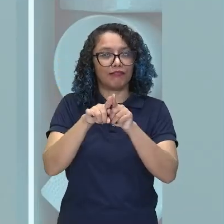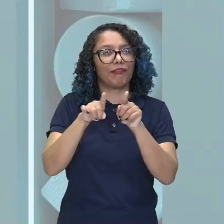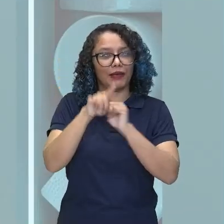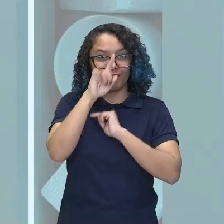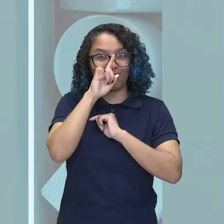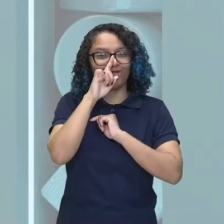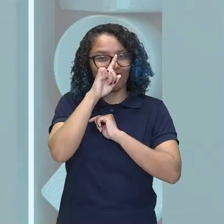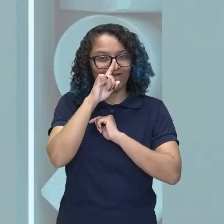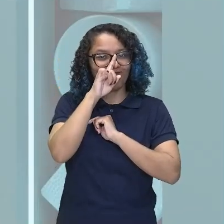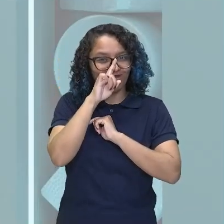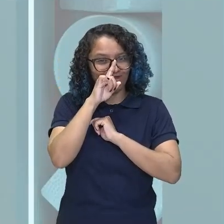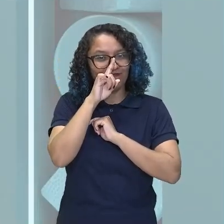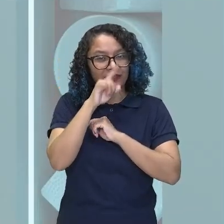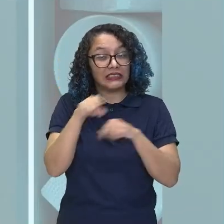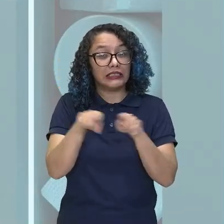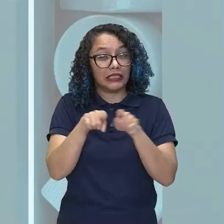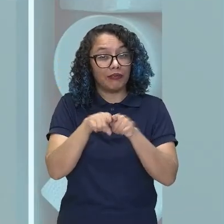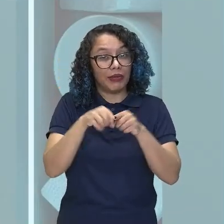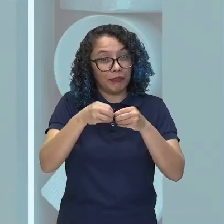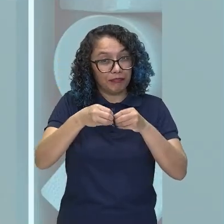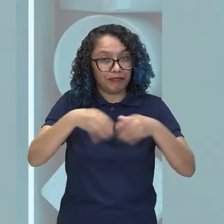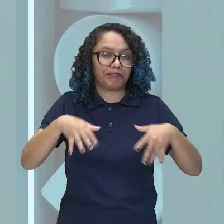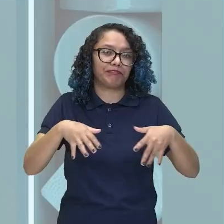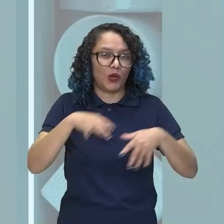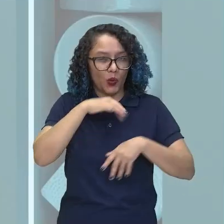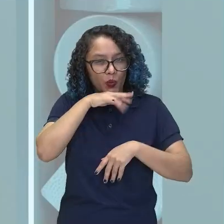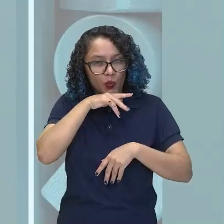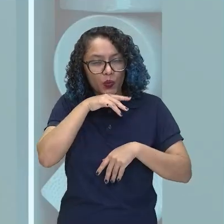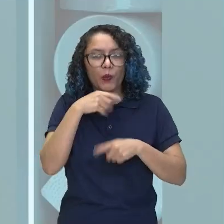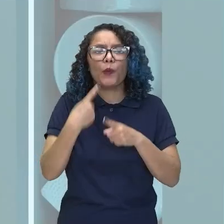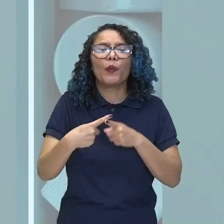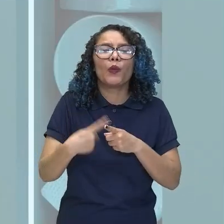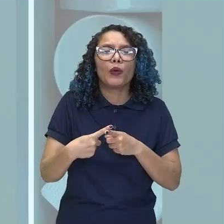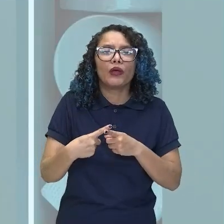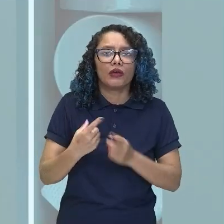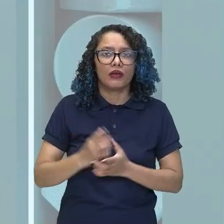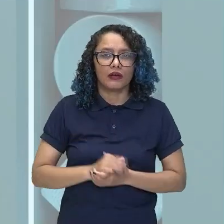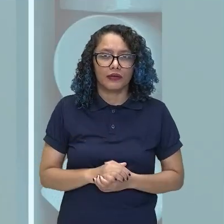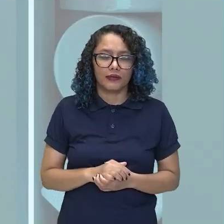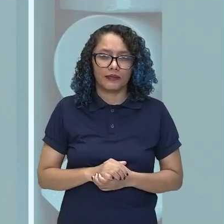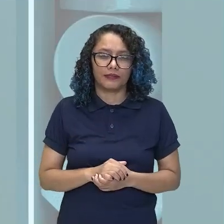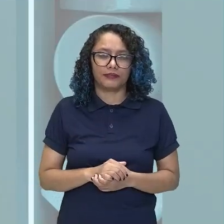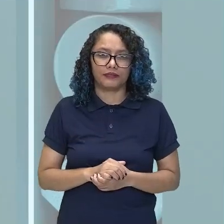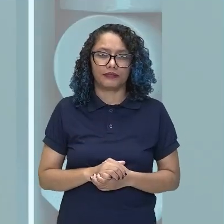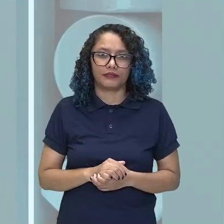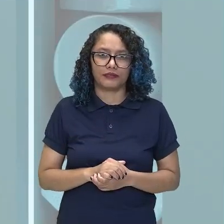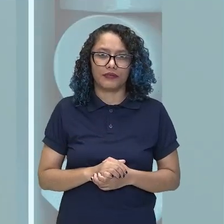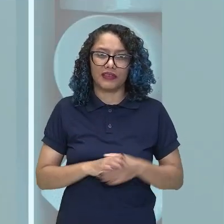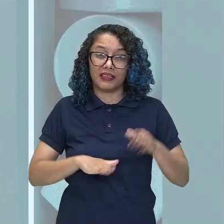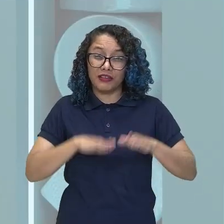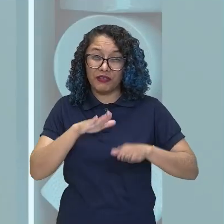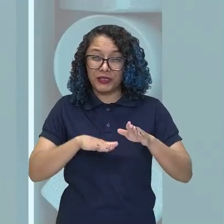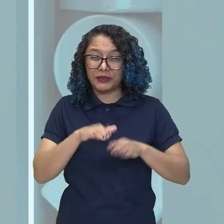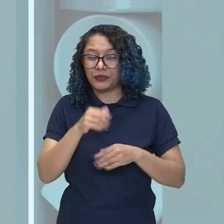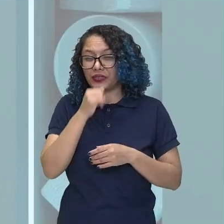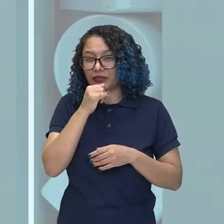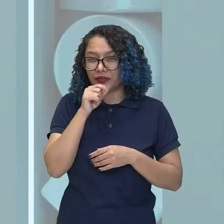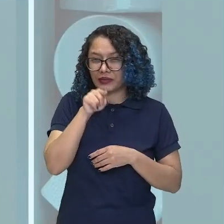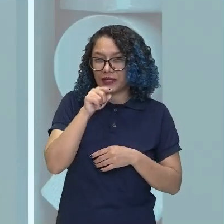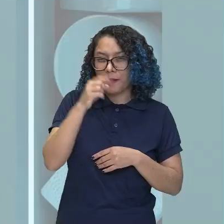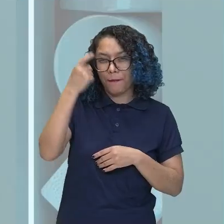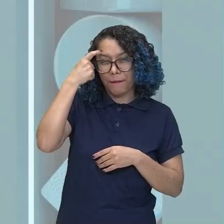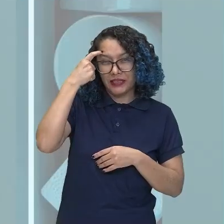perigosa, né? E danosa, porque isso vai fazer com que você pense de forma